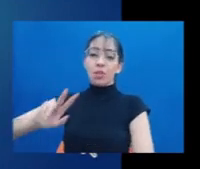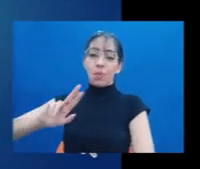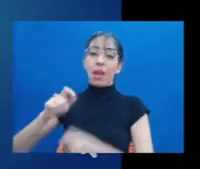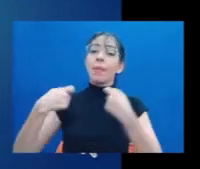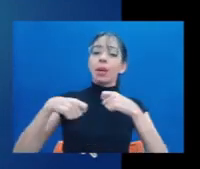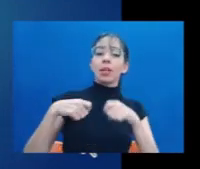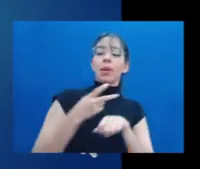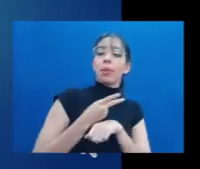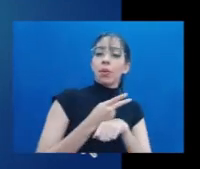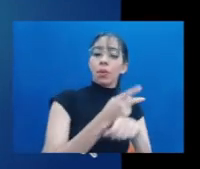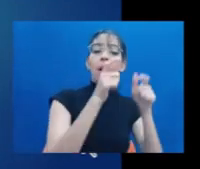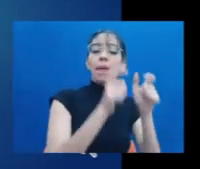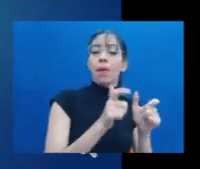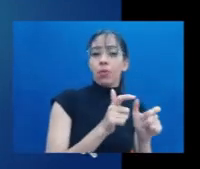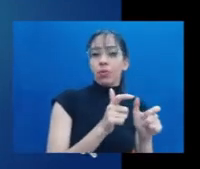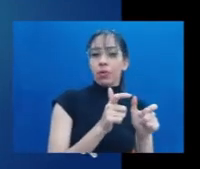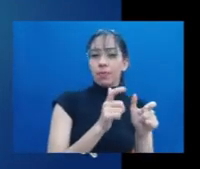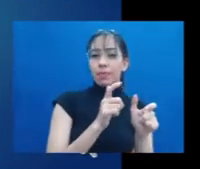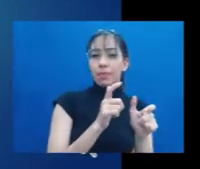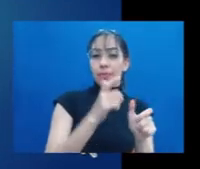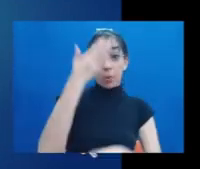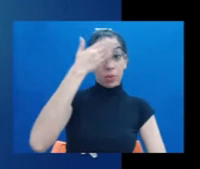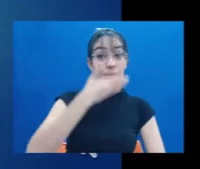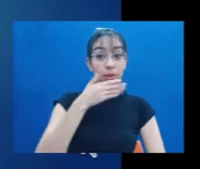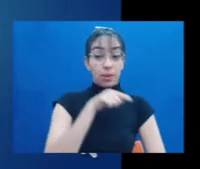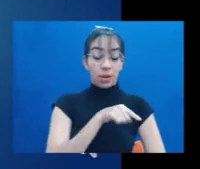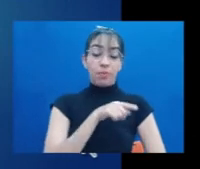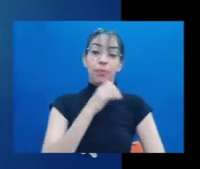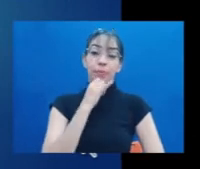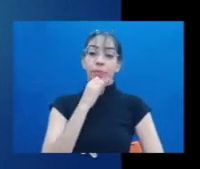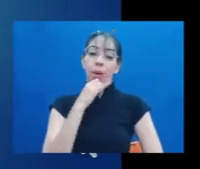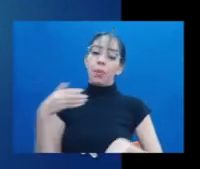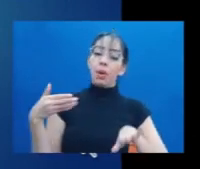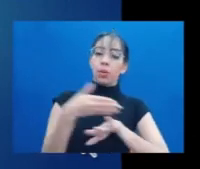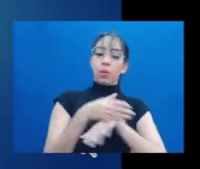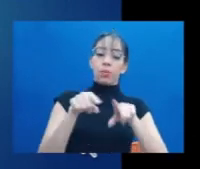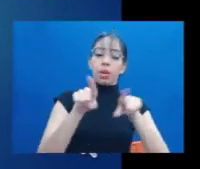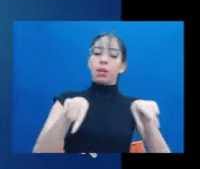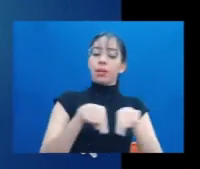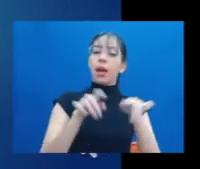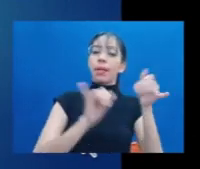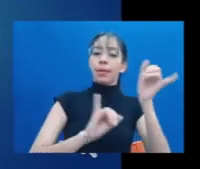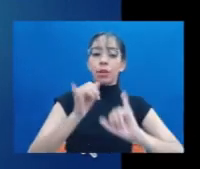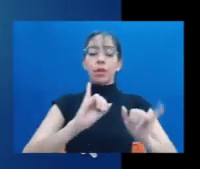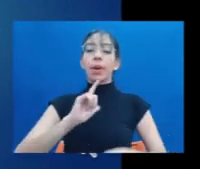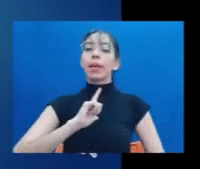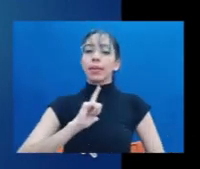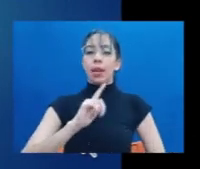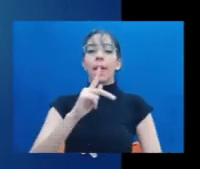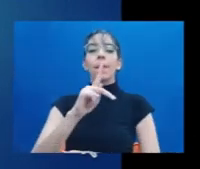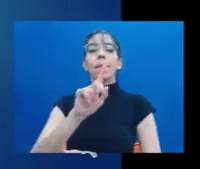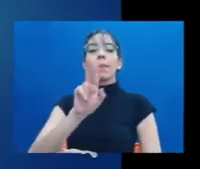que buscar a informação no local correto. Então, vamos supor que vocês entraram num laboratório e foi apresentado para vocês